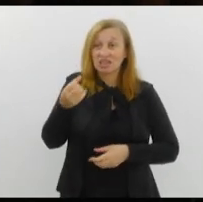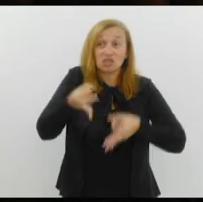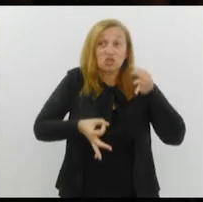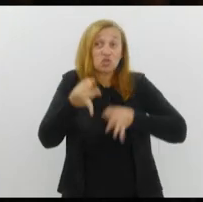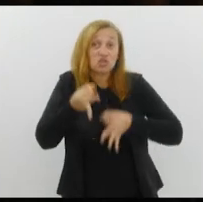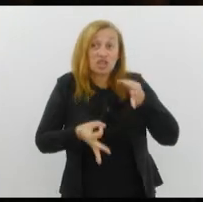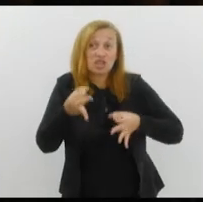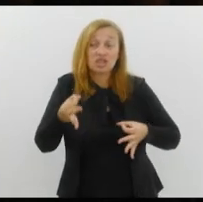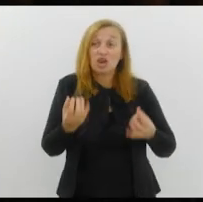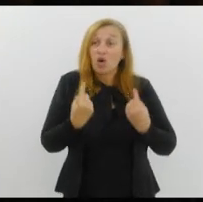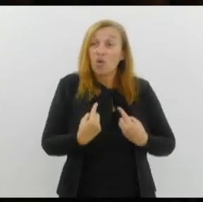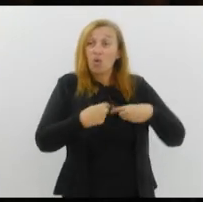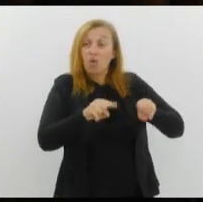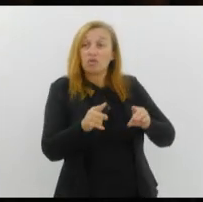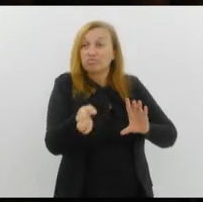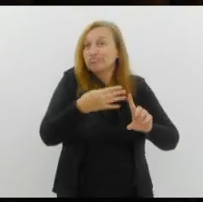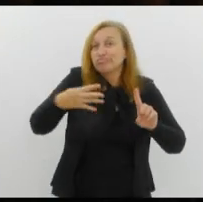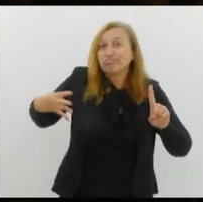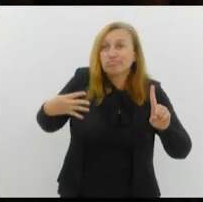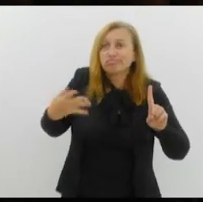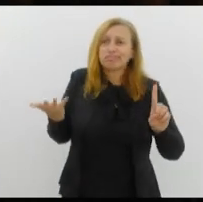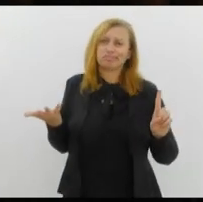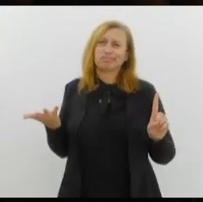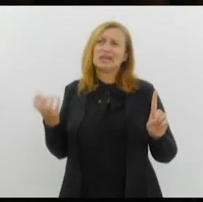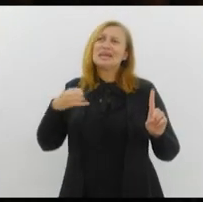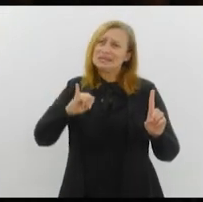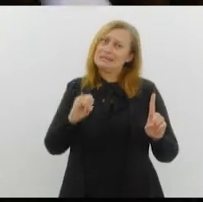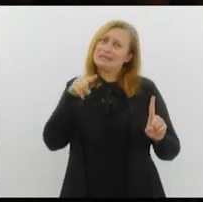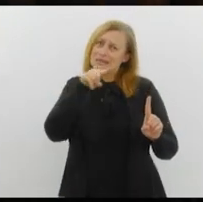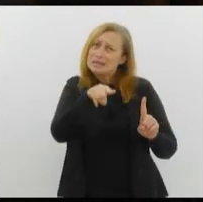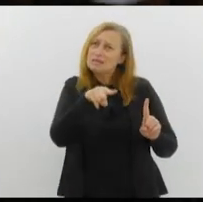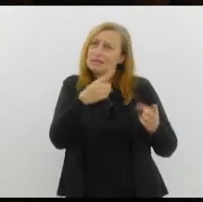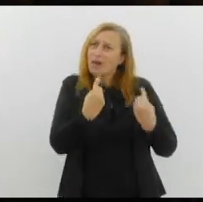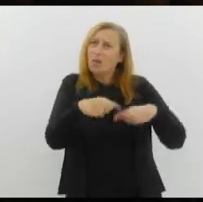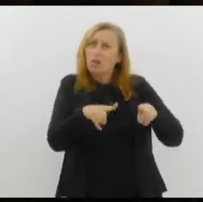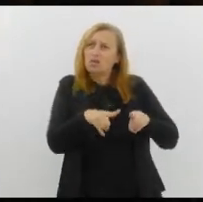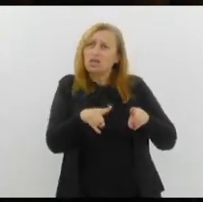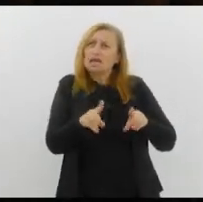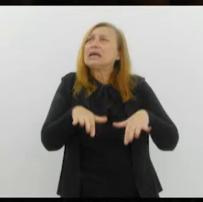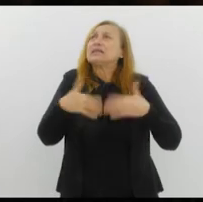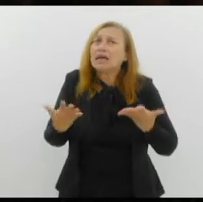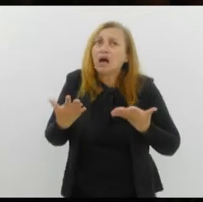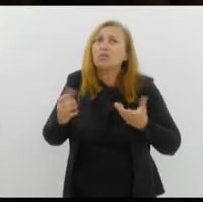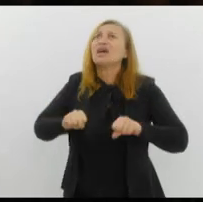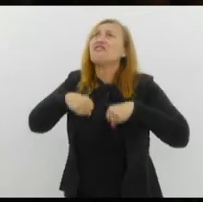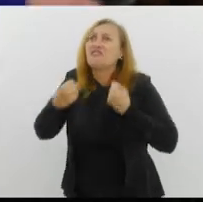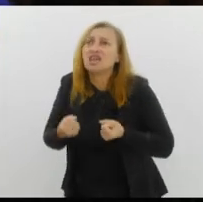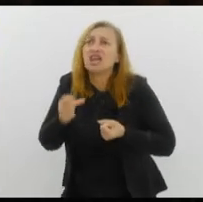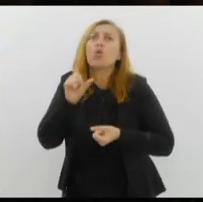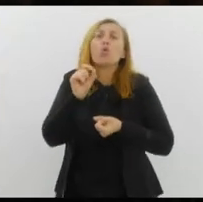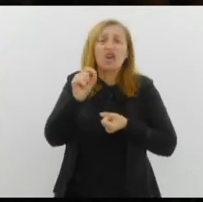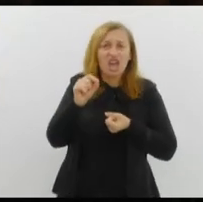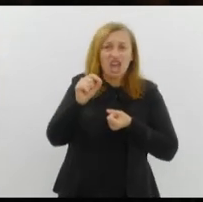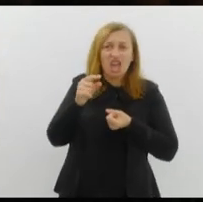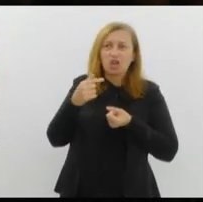ataques à comunidade LGBTQIA+. Se isso é ataque, o que seria defender, então? A gente não tem o direito de